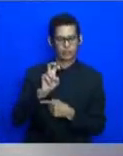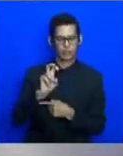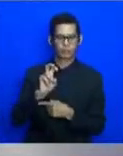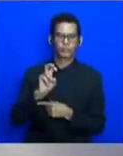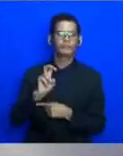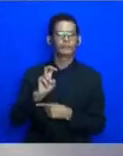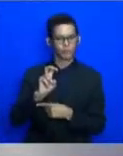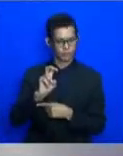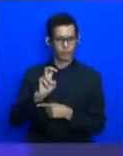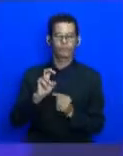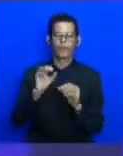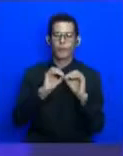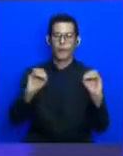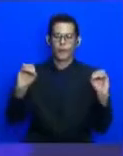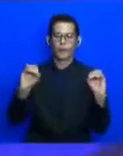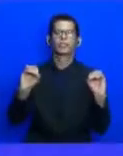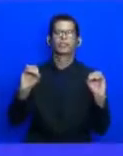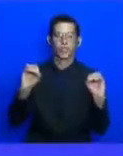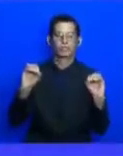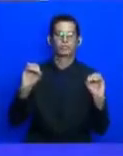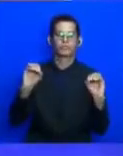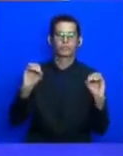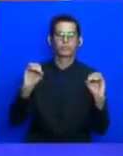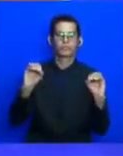pronto. Bolas posicionadas.